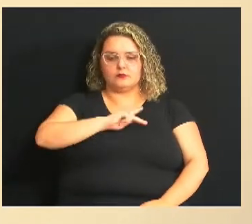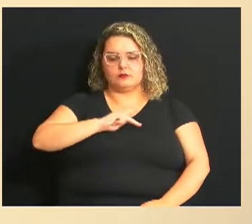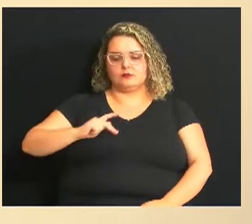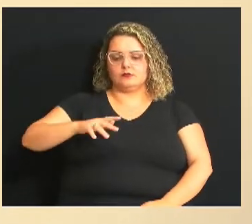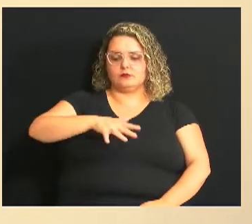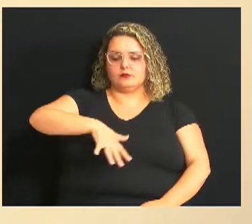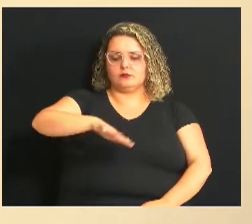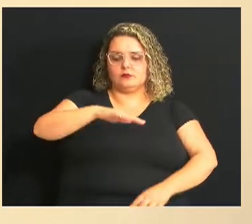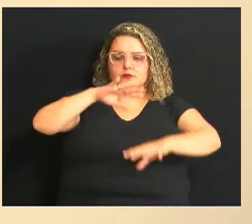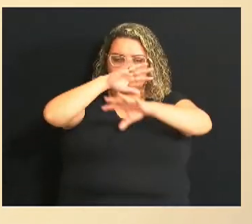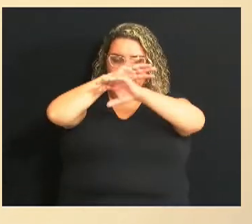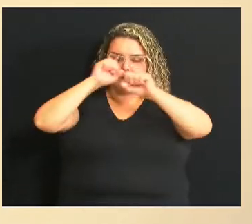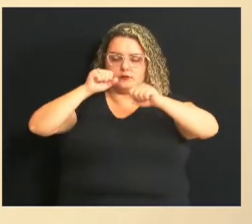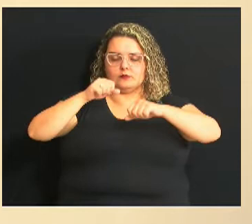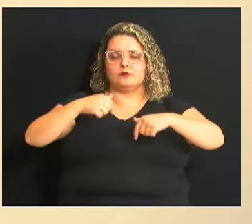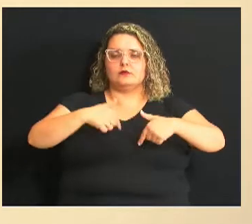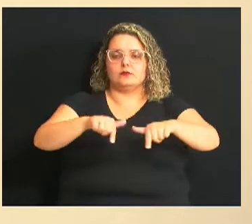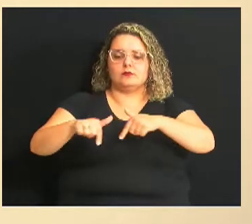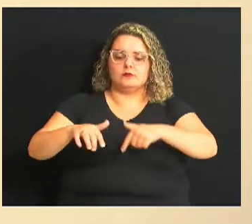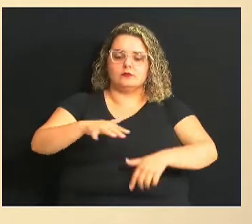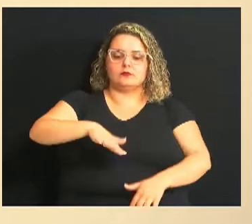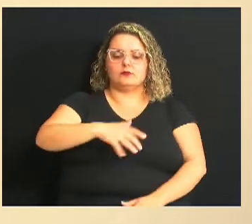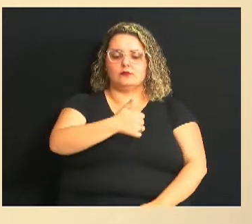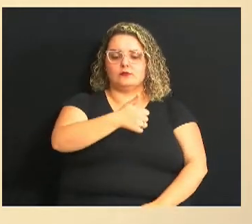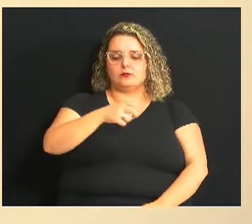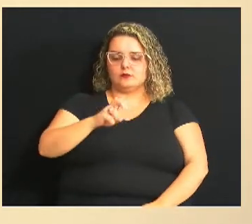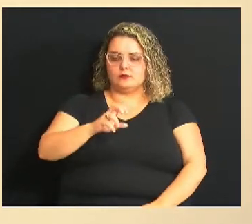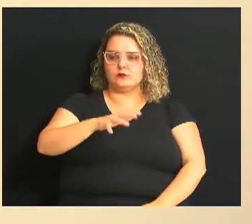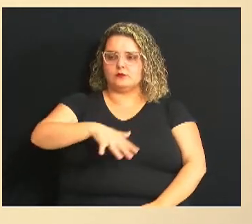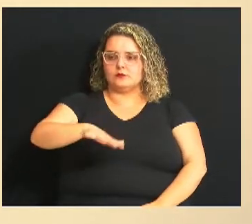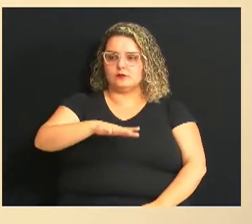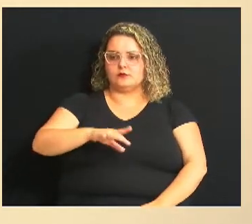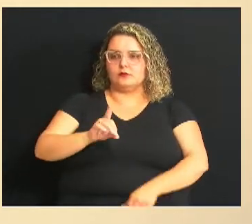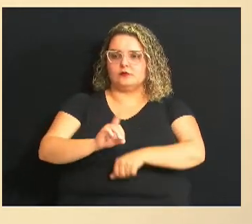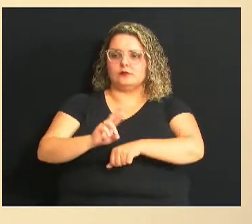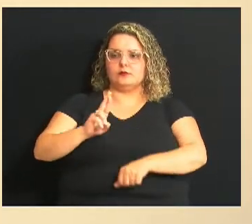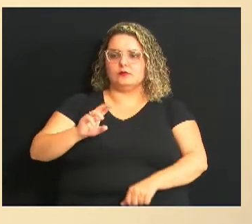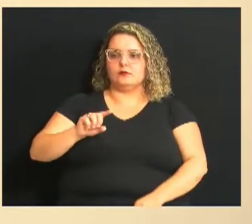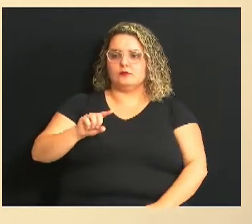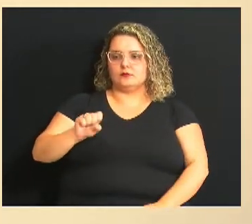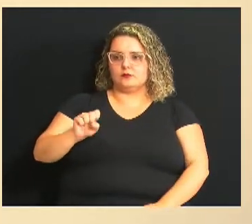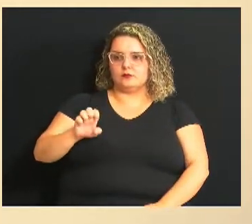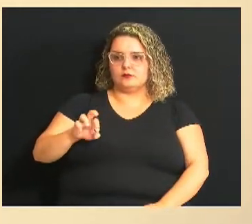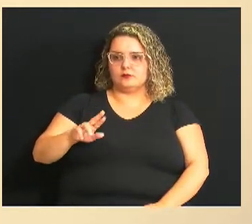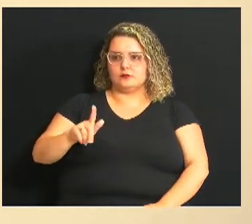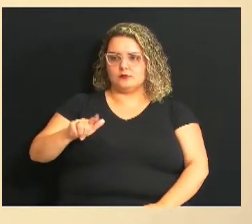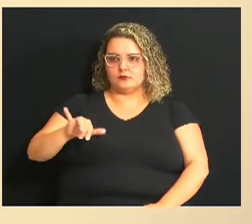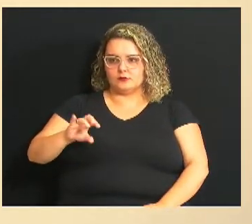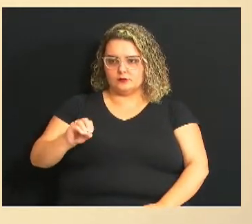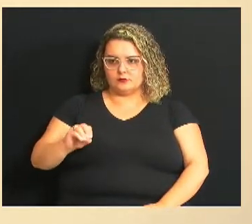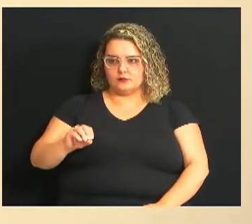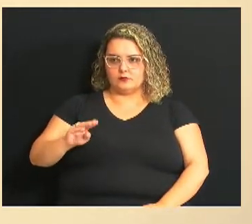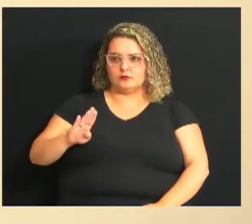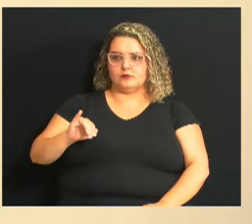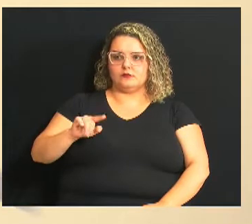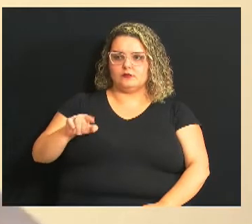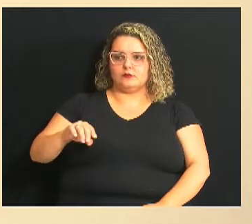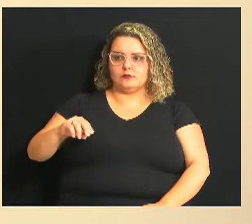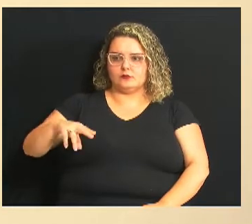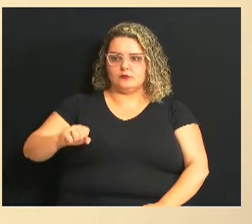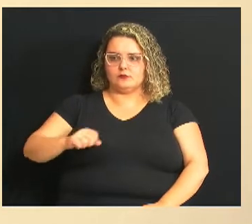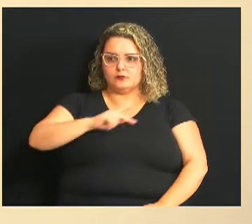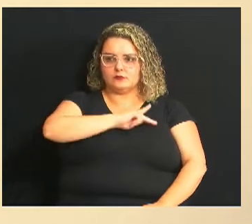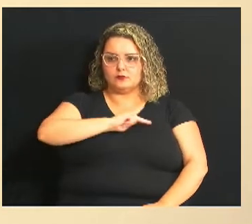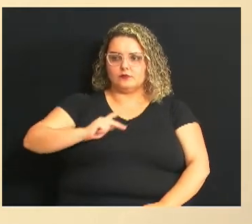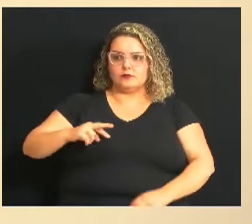Regional do Trabalho da 15ª Região, e Dr. Sérgio Bisoni, presidente da Rede Mário Gatti.